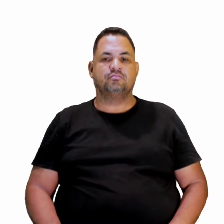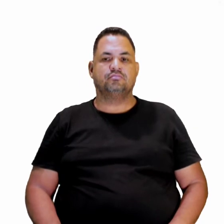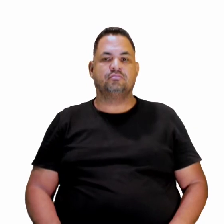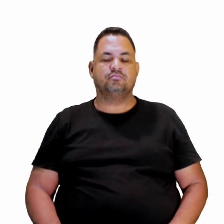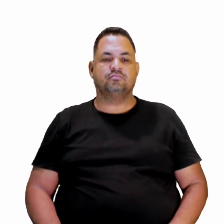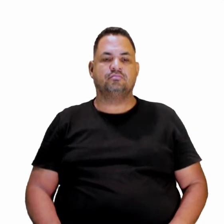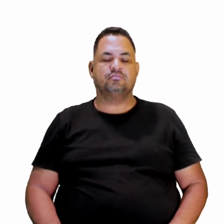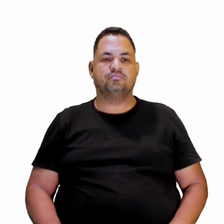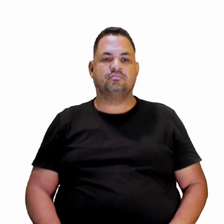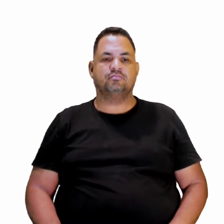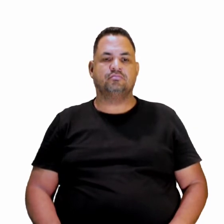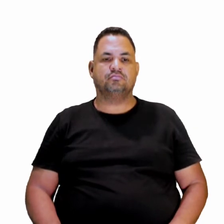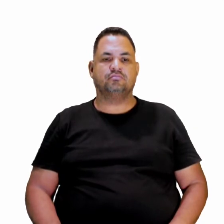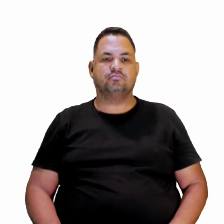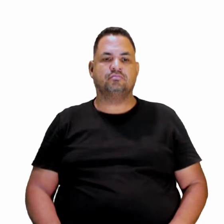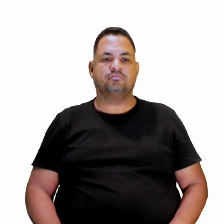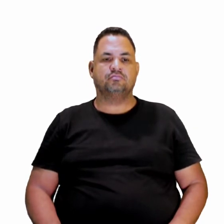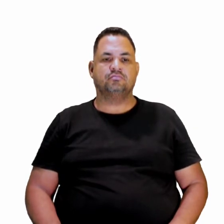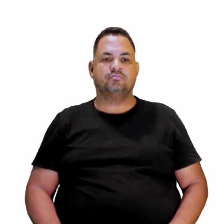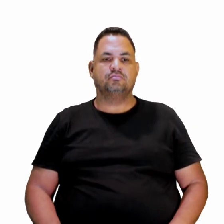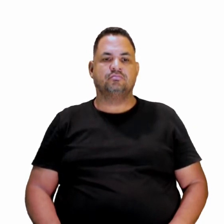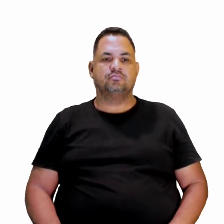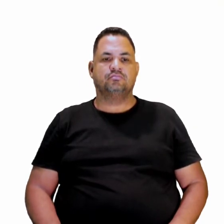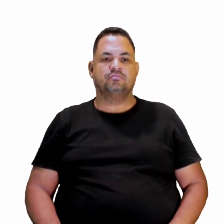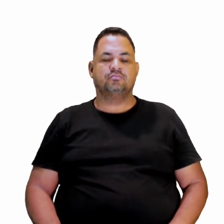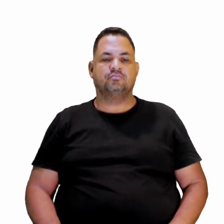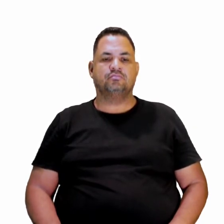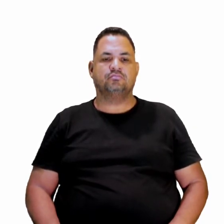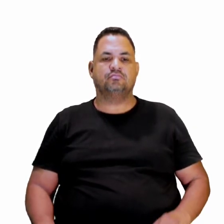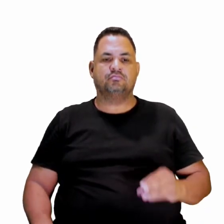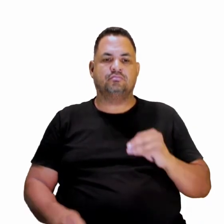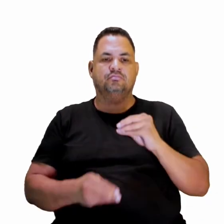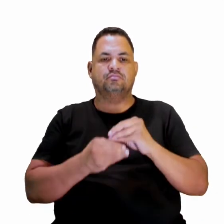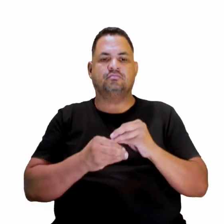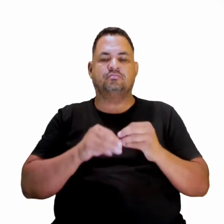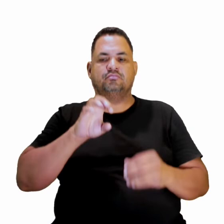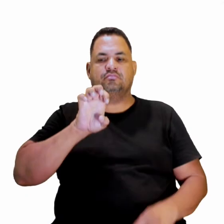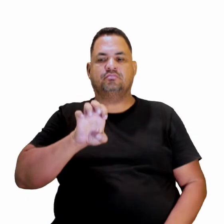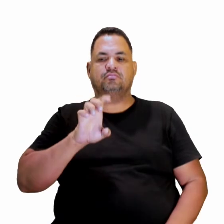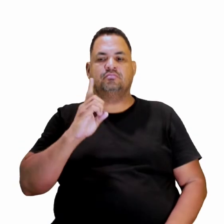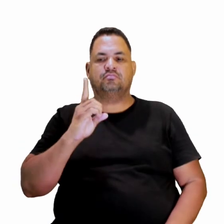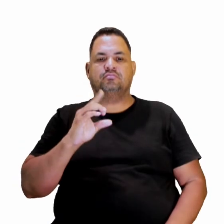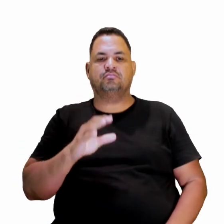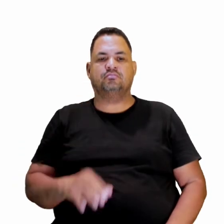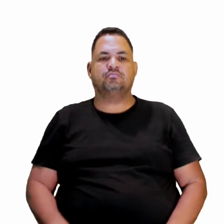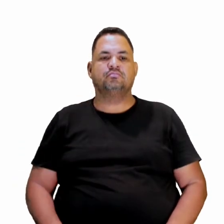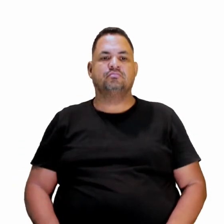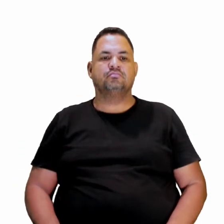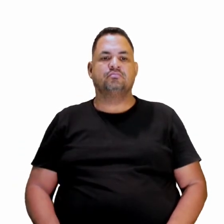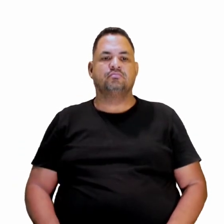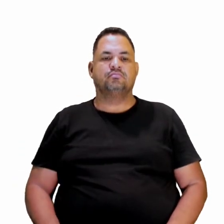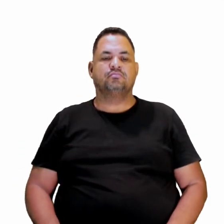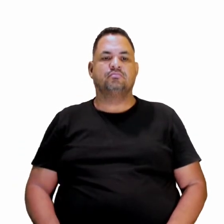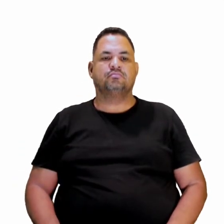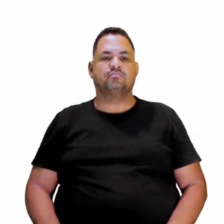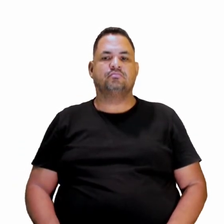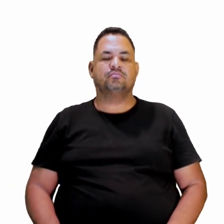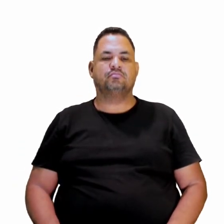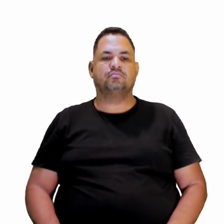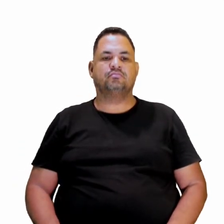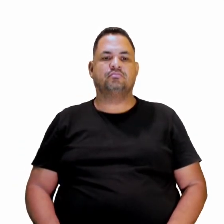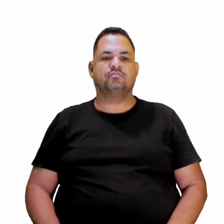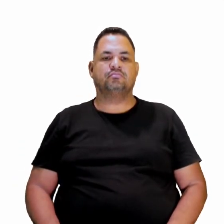E aí, depois de você tirar o Y, você vai acrescentar o ED, e mais antes o I no lugar do Y.